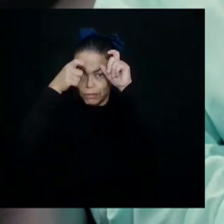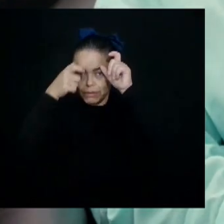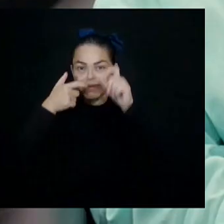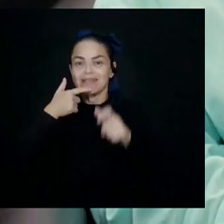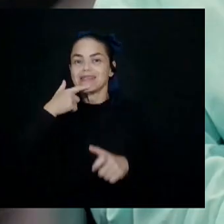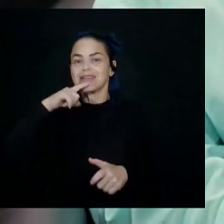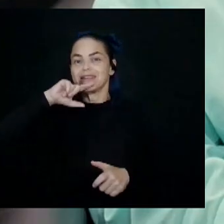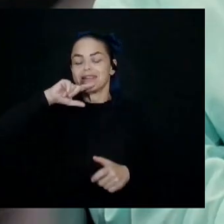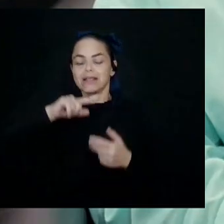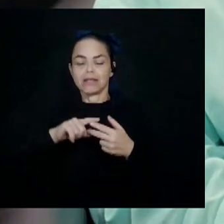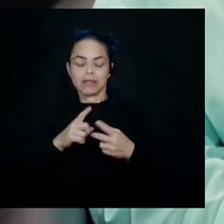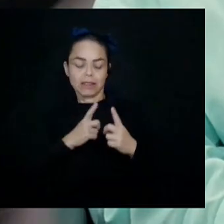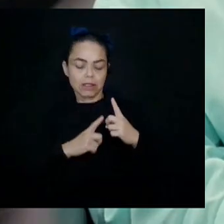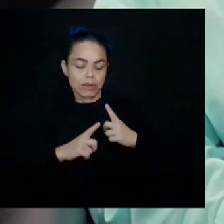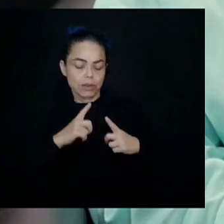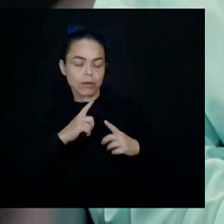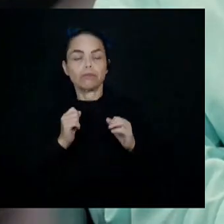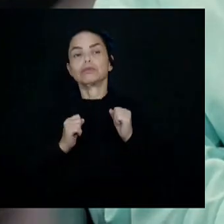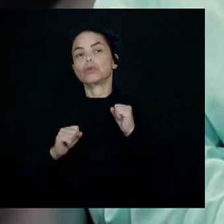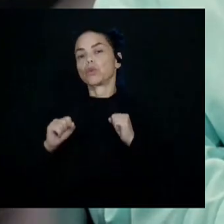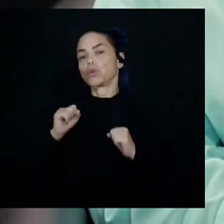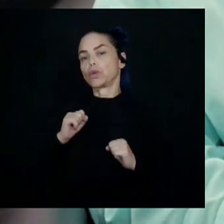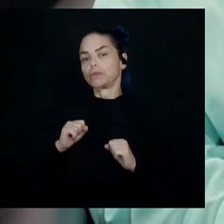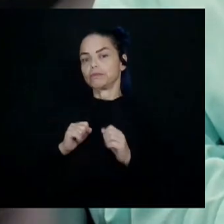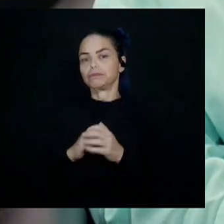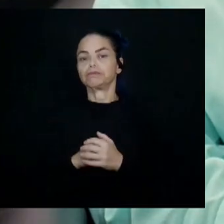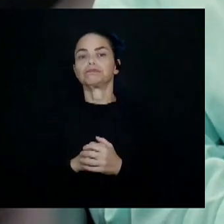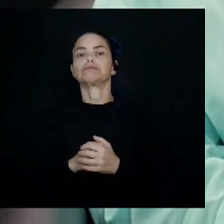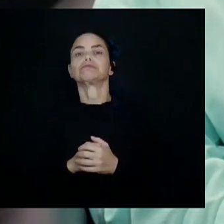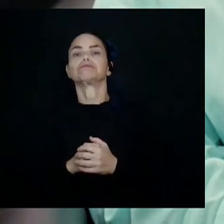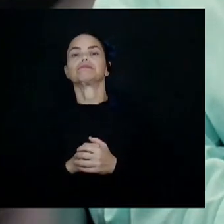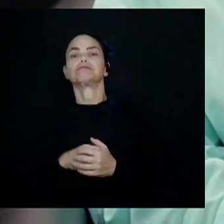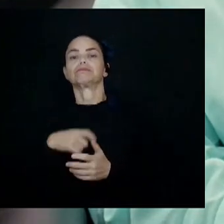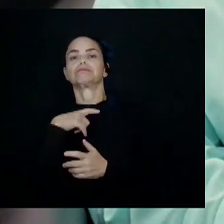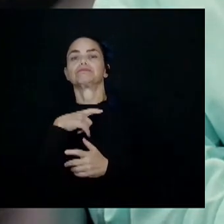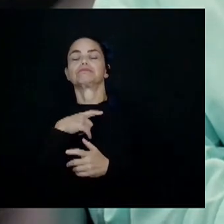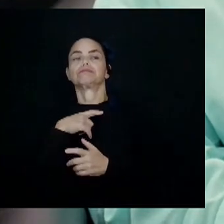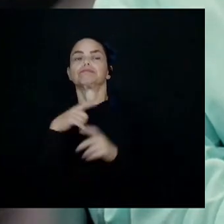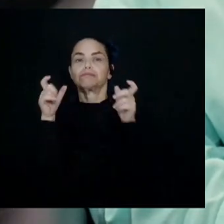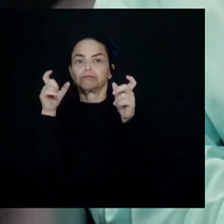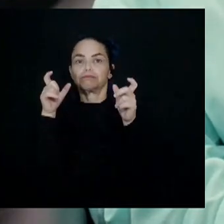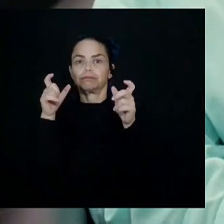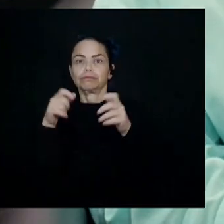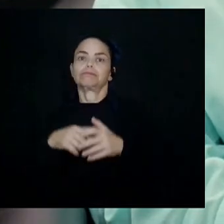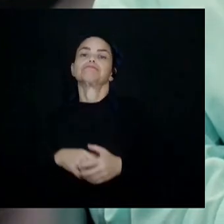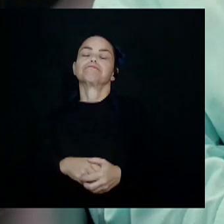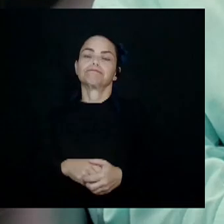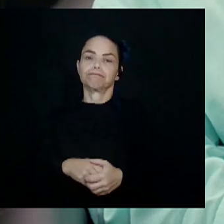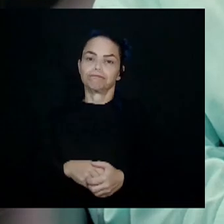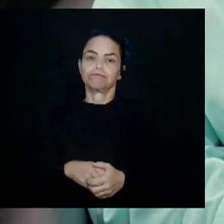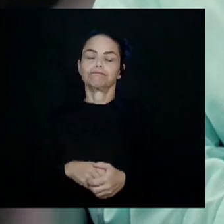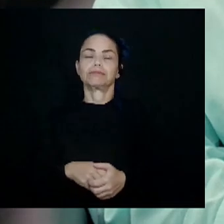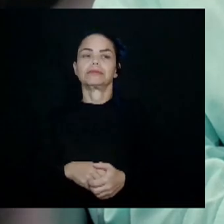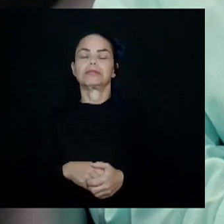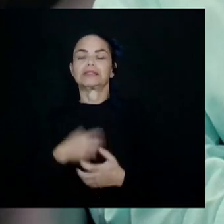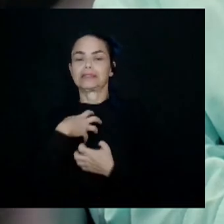e ansiedade. E aí a gente tem o sinal de alerta para o suicídio. Nossa, gente. Que é